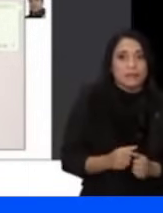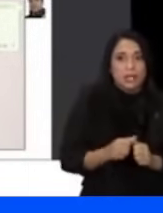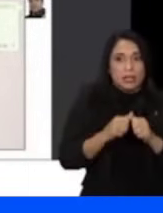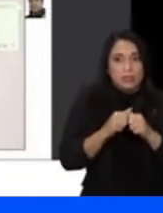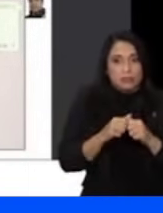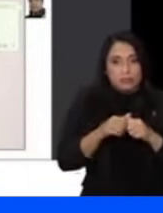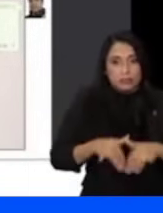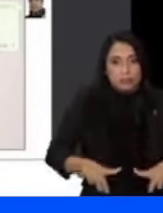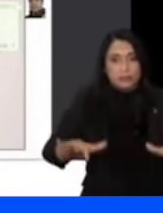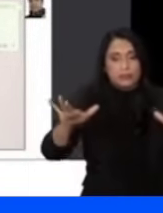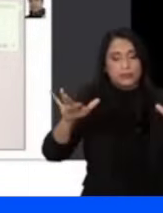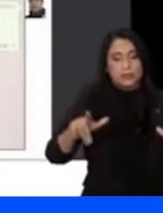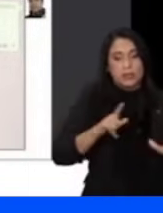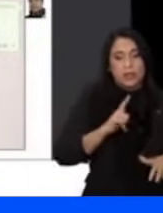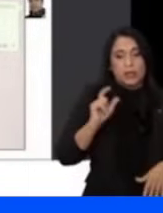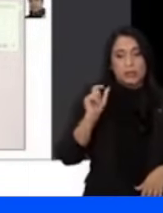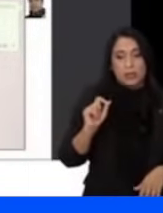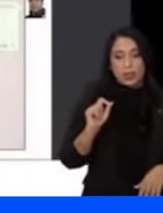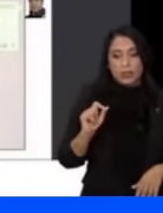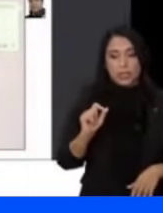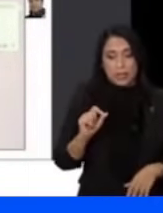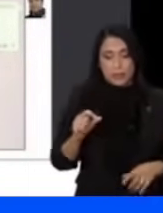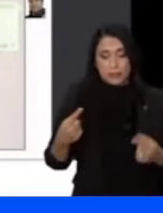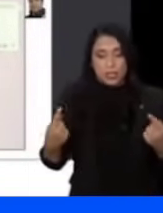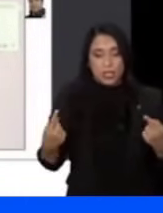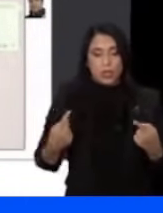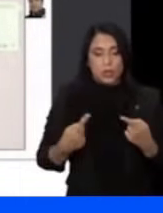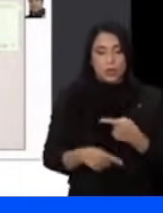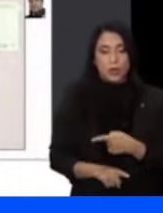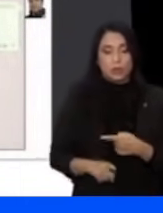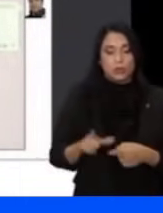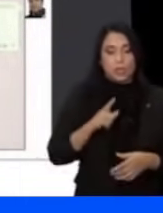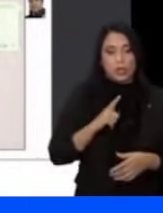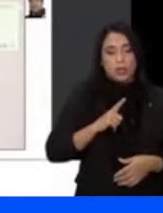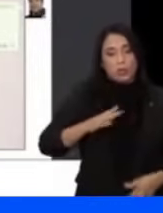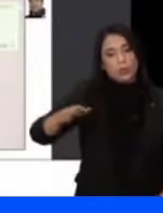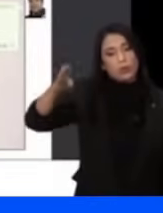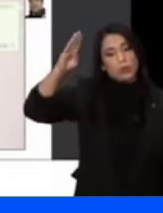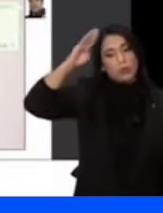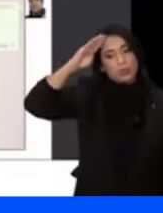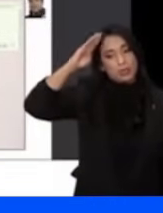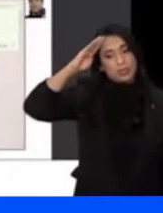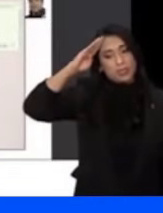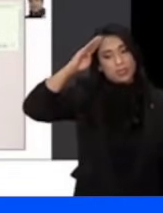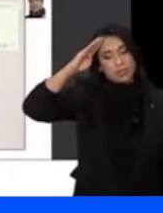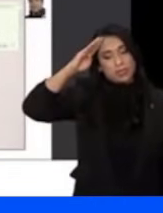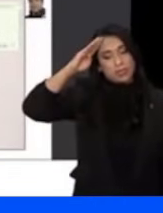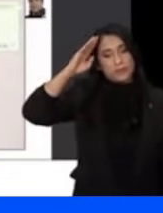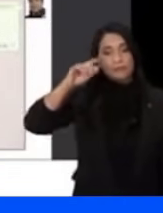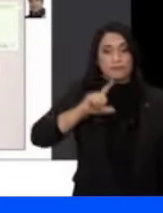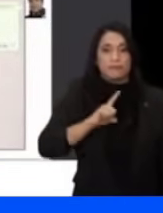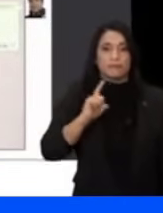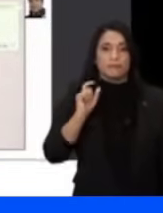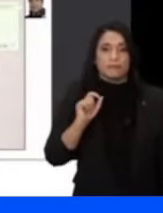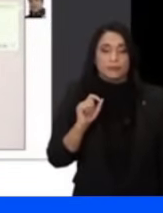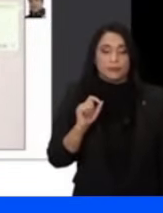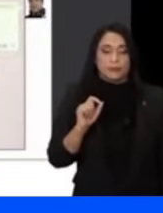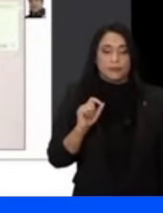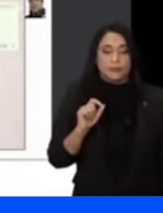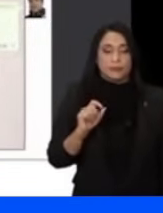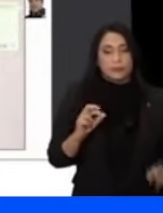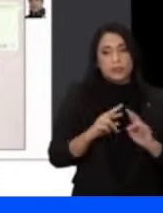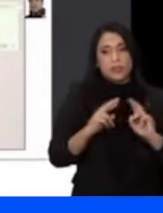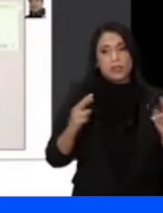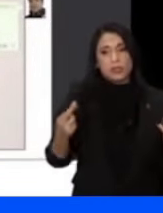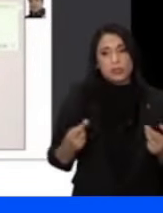para pressionar o comandante do Exército, a partir de uma reunião que